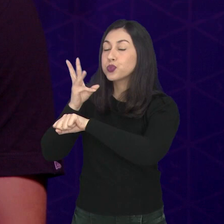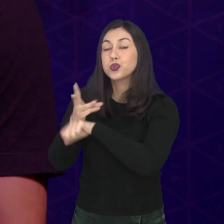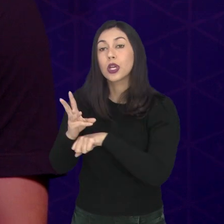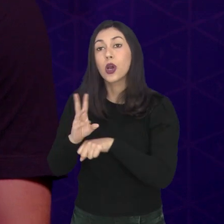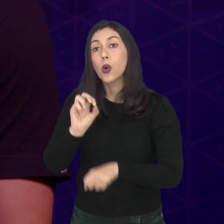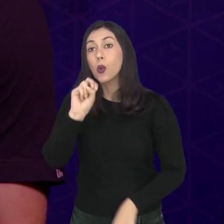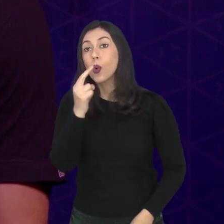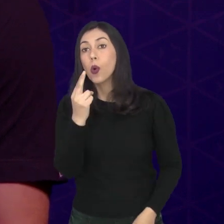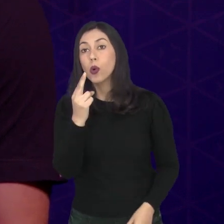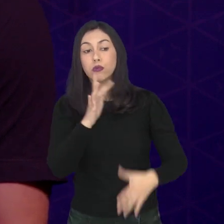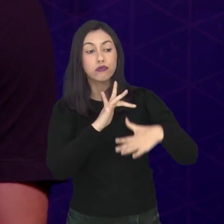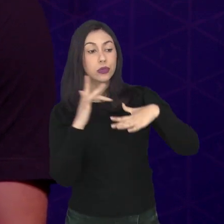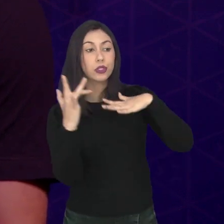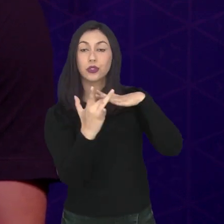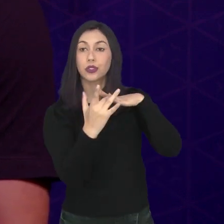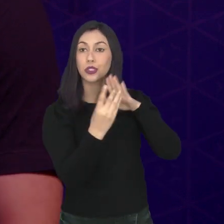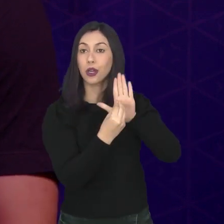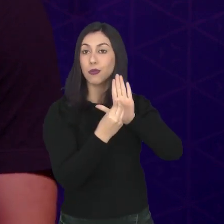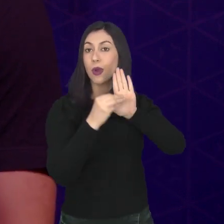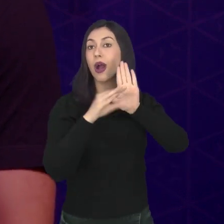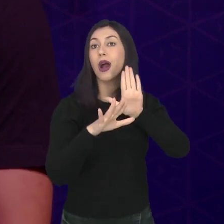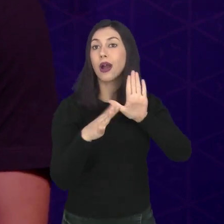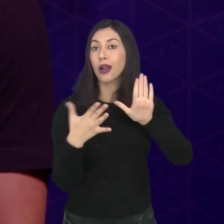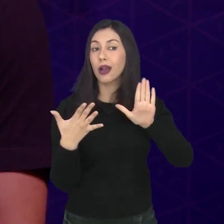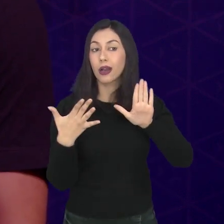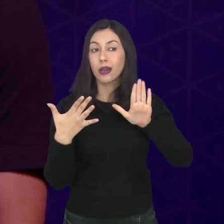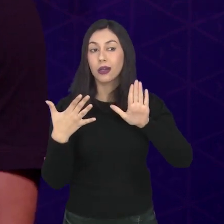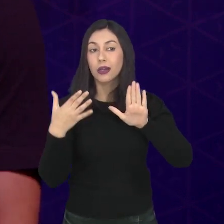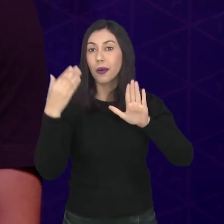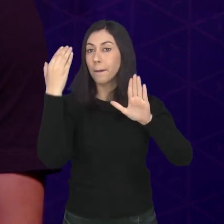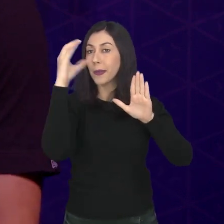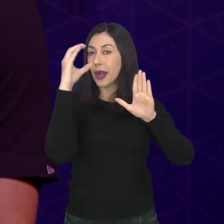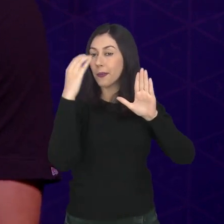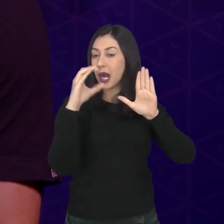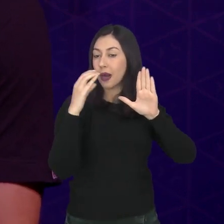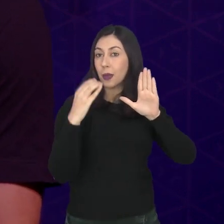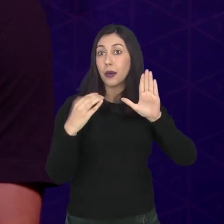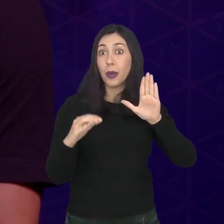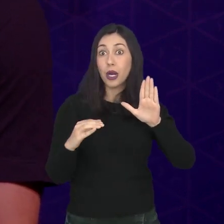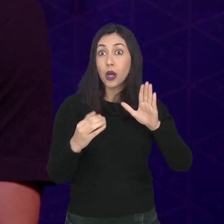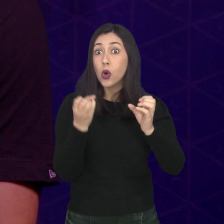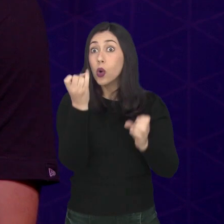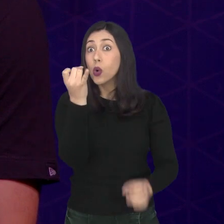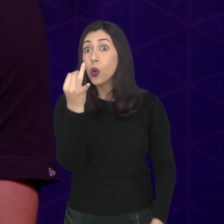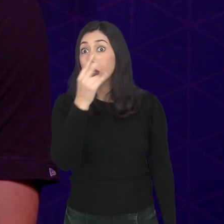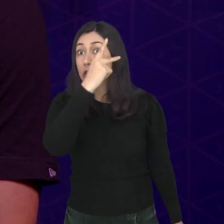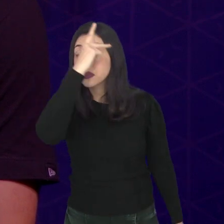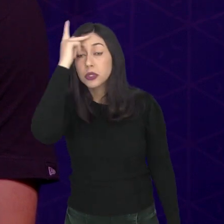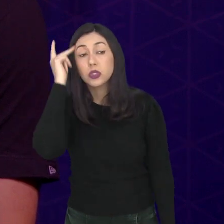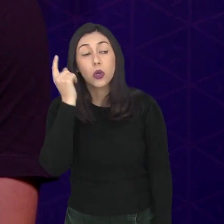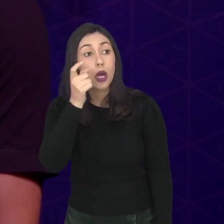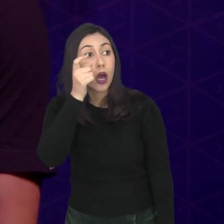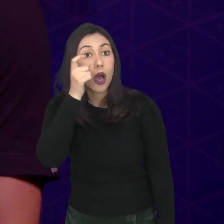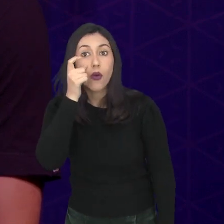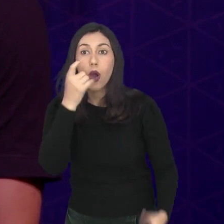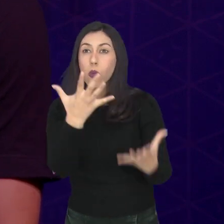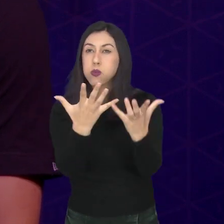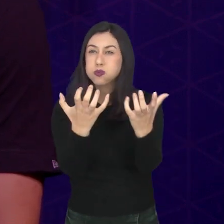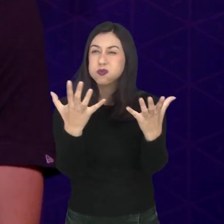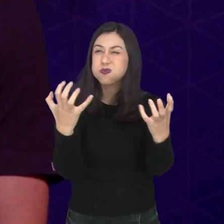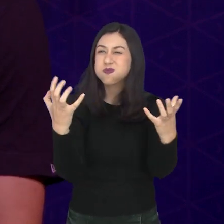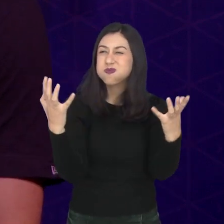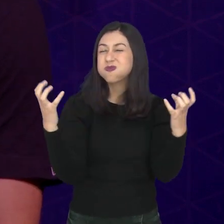galera ou alguém posta isso numa página. Isso é centenas de pessoas que acabam vendo, né, e